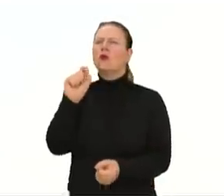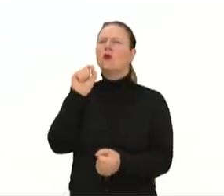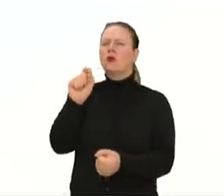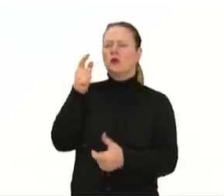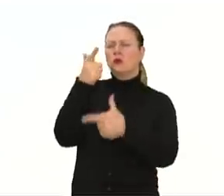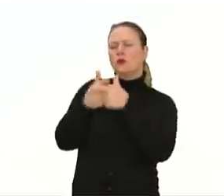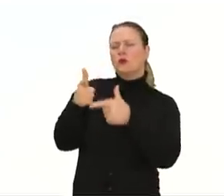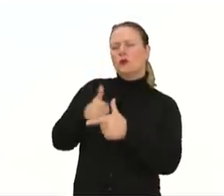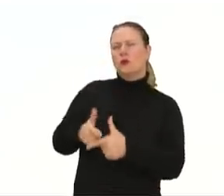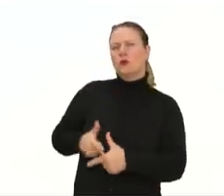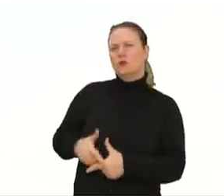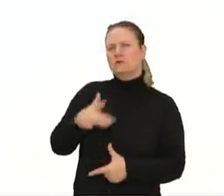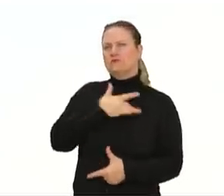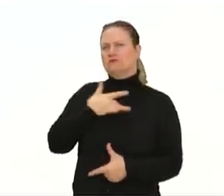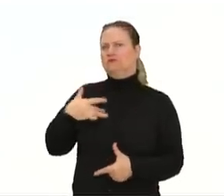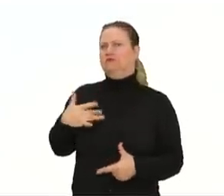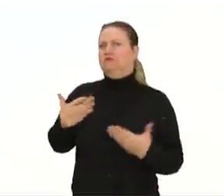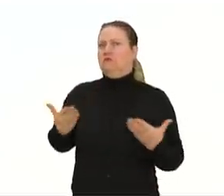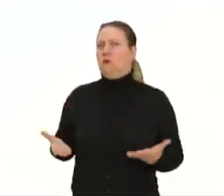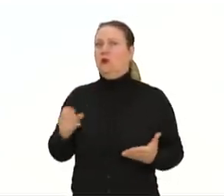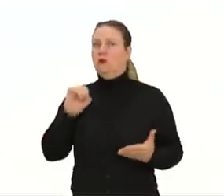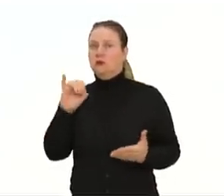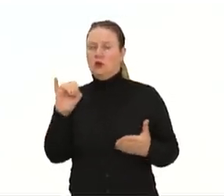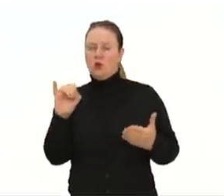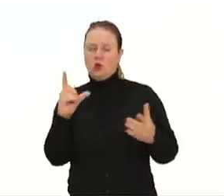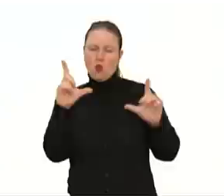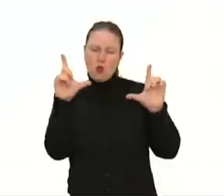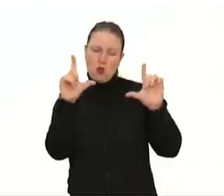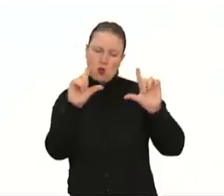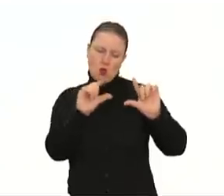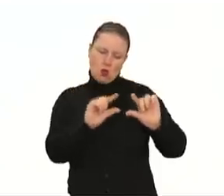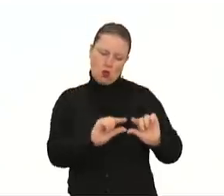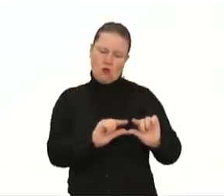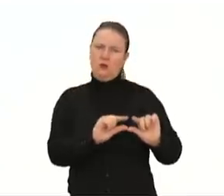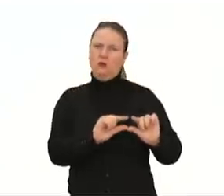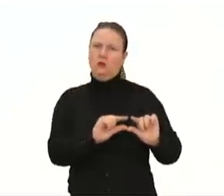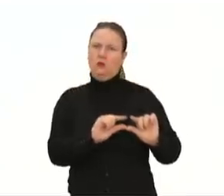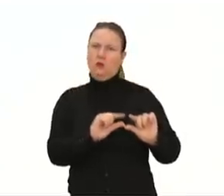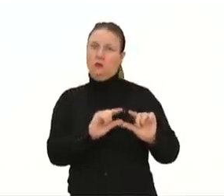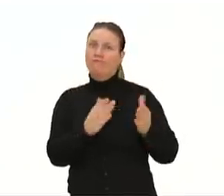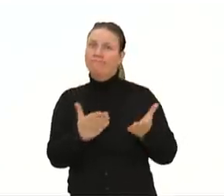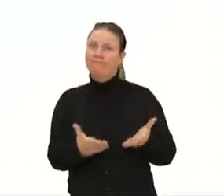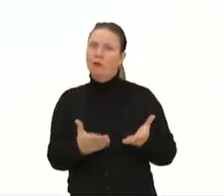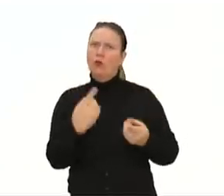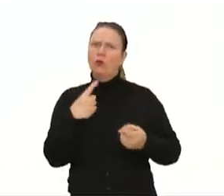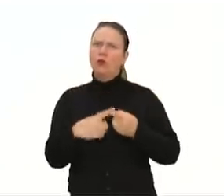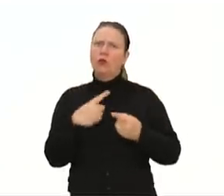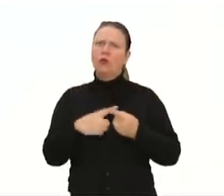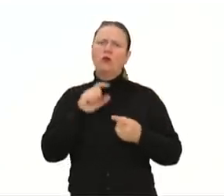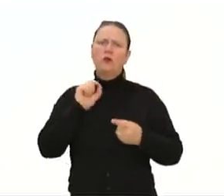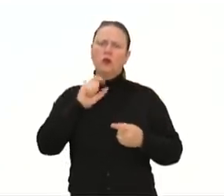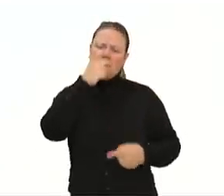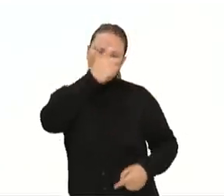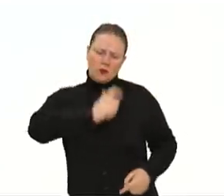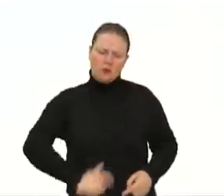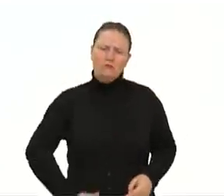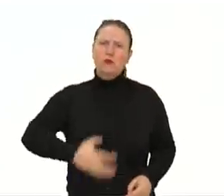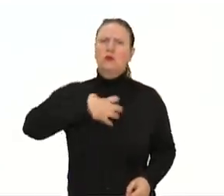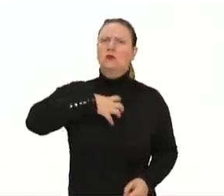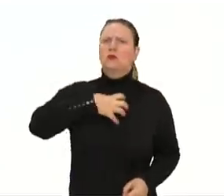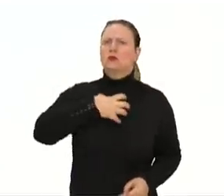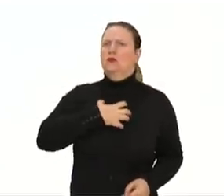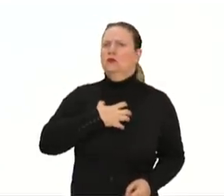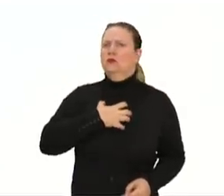pessoa provavelmente tem, se ela tem menos glóbulos vermelhos do que o adequado? E quais seriam os sintomas dessa doença?